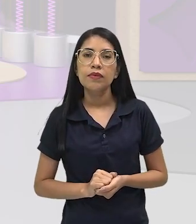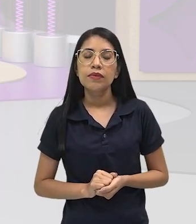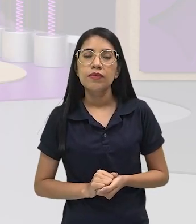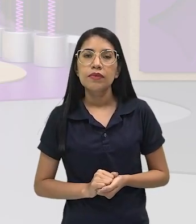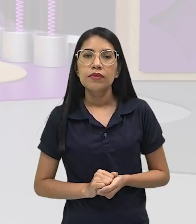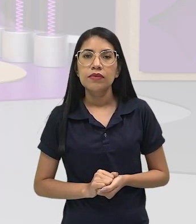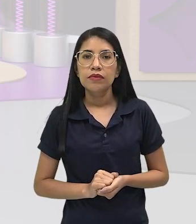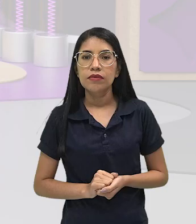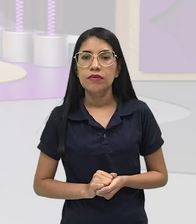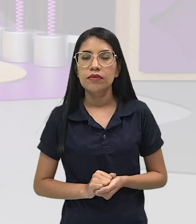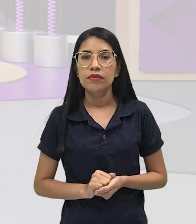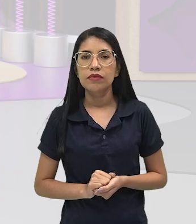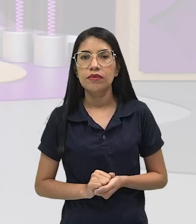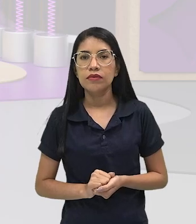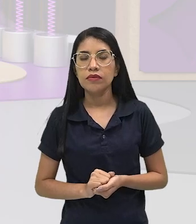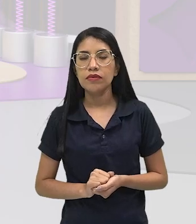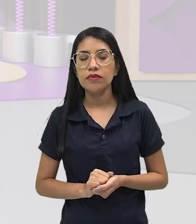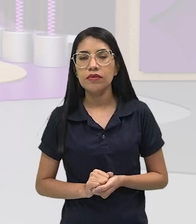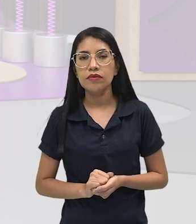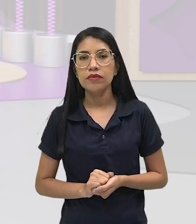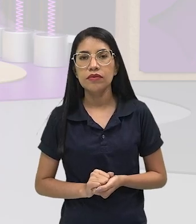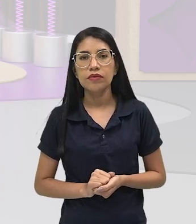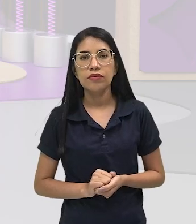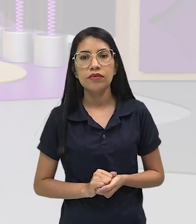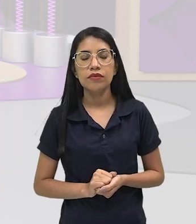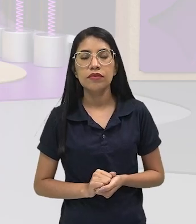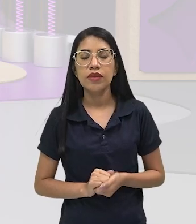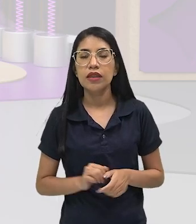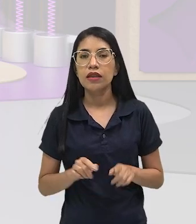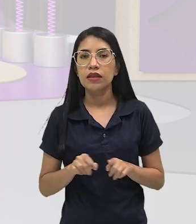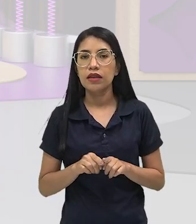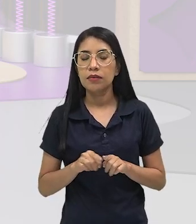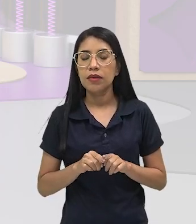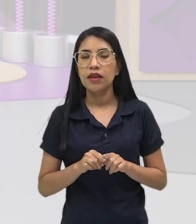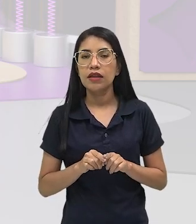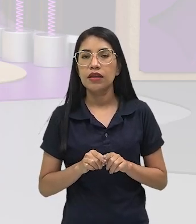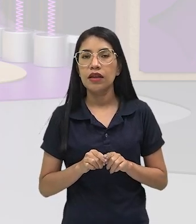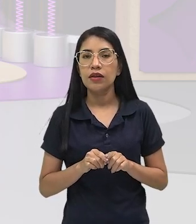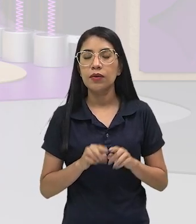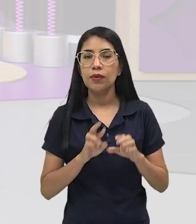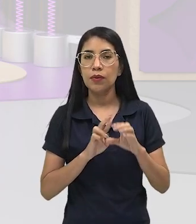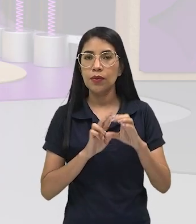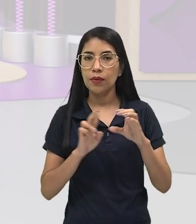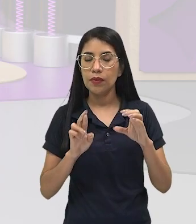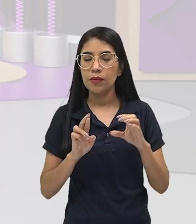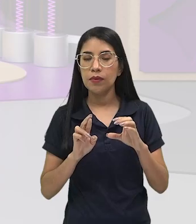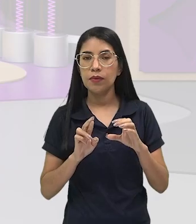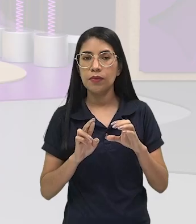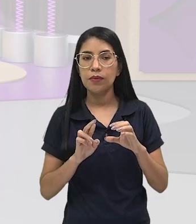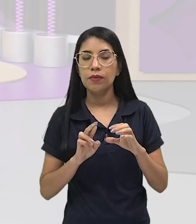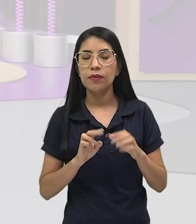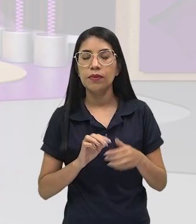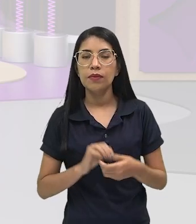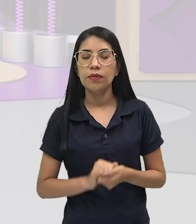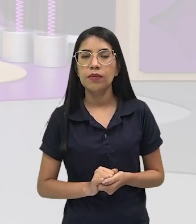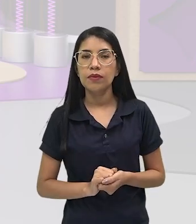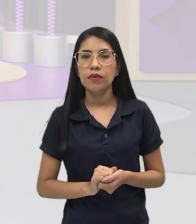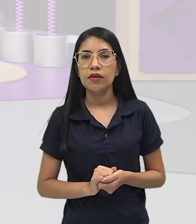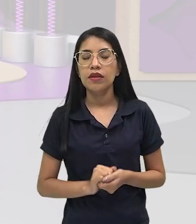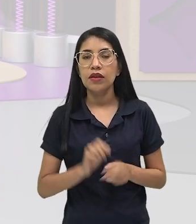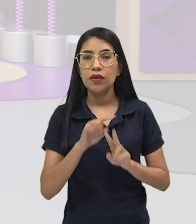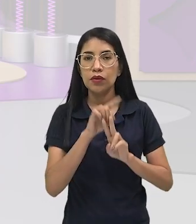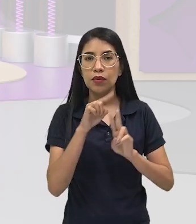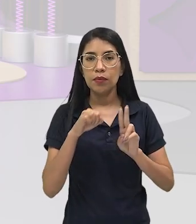Toda essa superfície que ele ocupa no espaço tridimensional. Eu estou dando o raio, estou dizendo que é para adotar o π